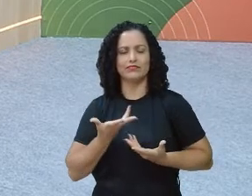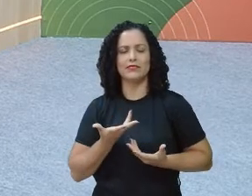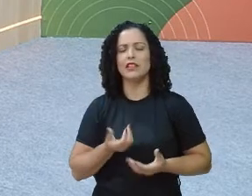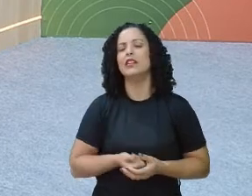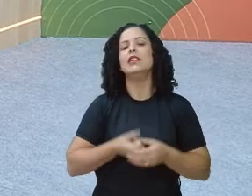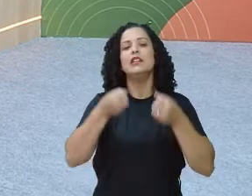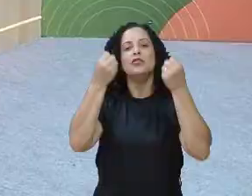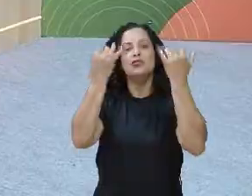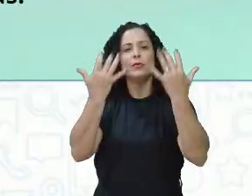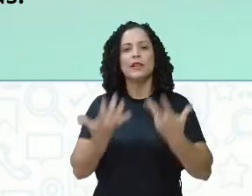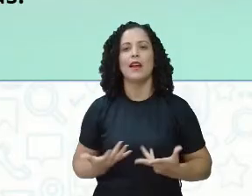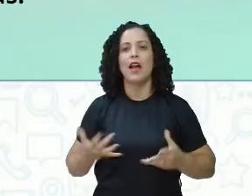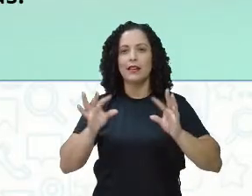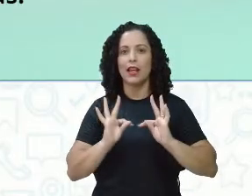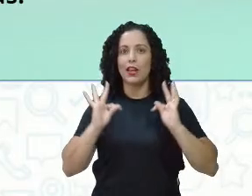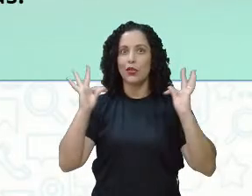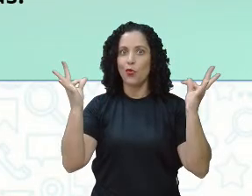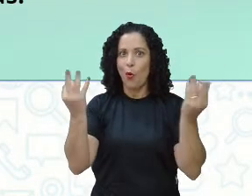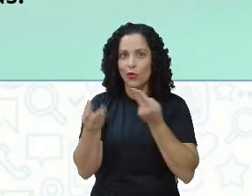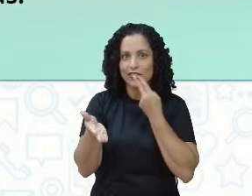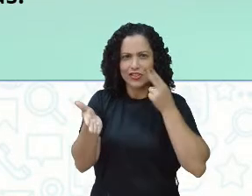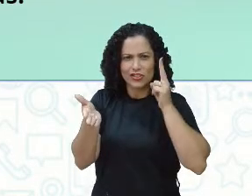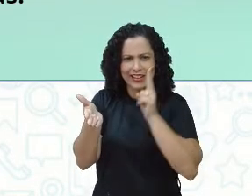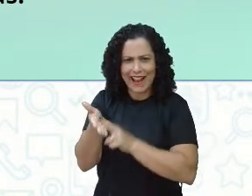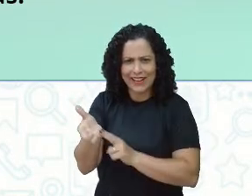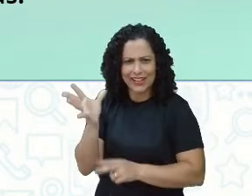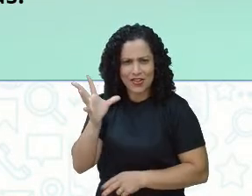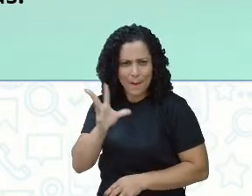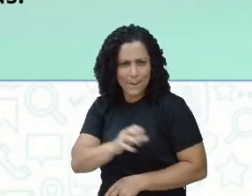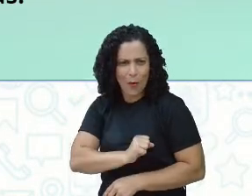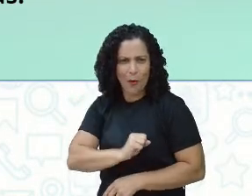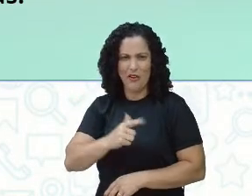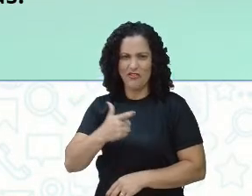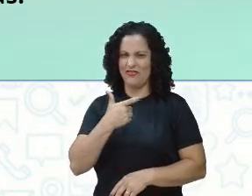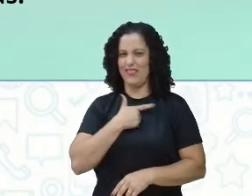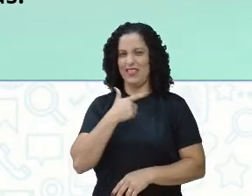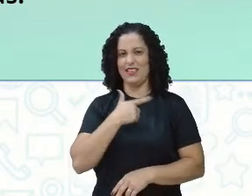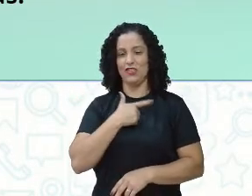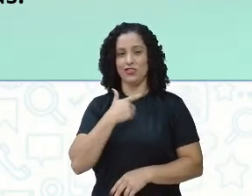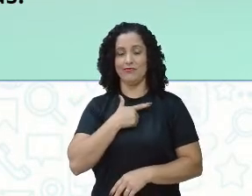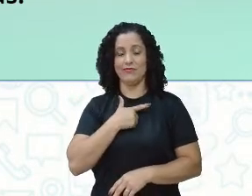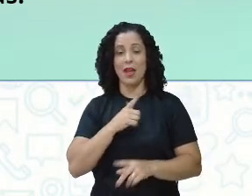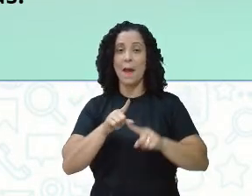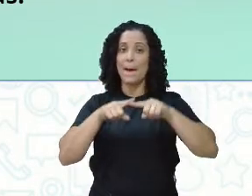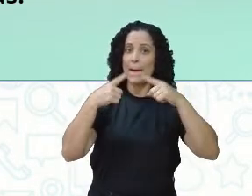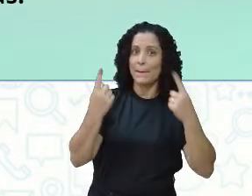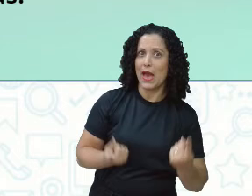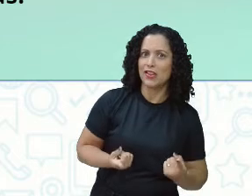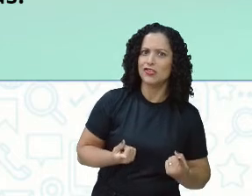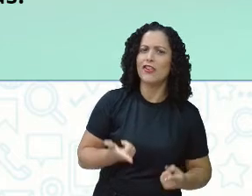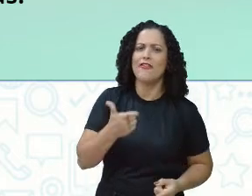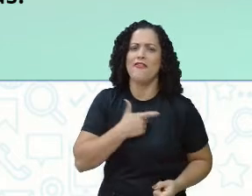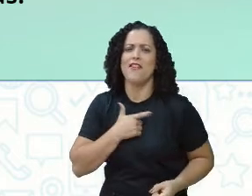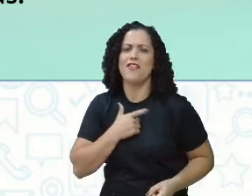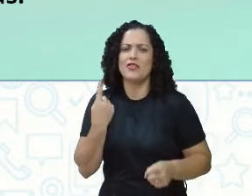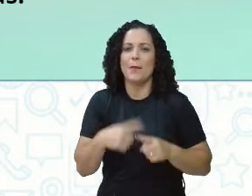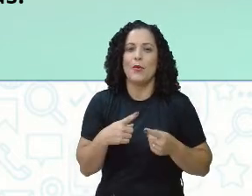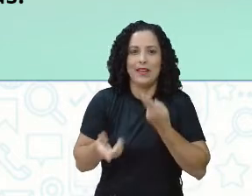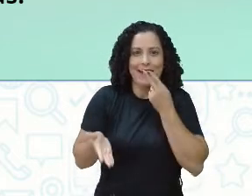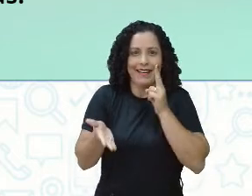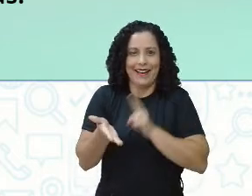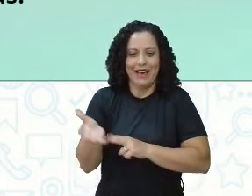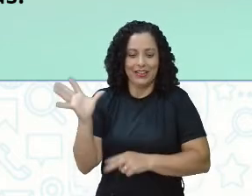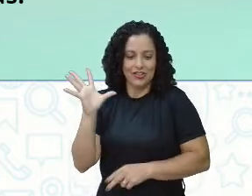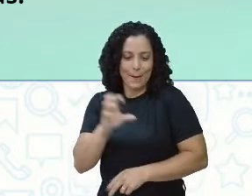assim: todas as cartas de amor são ridículas. Não seriam cartas de amor se não fossem ridículas. Também escrevi em